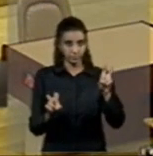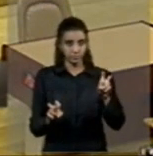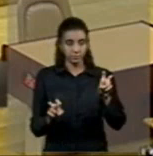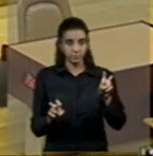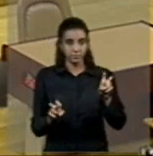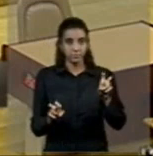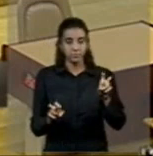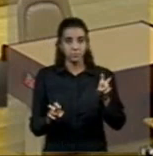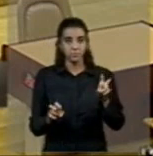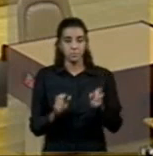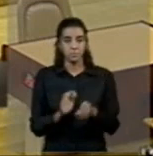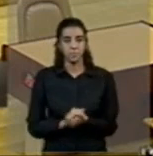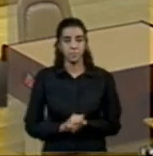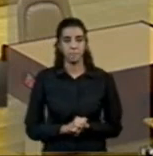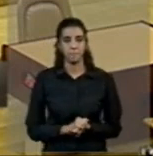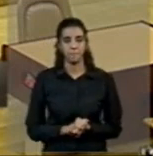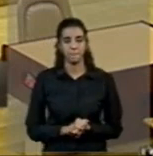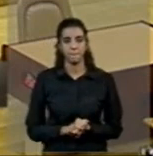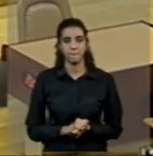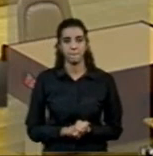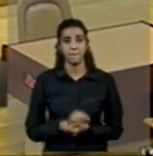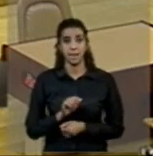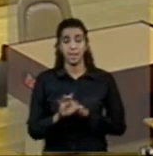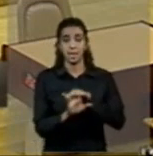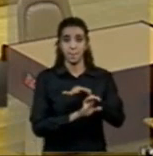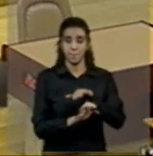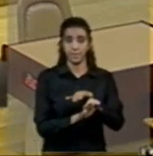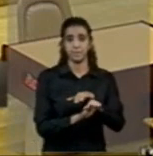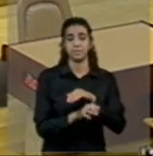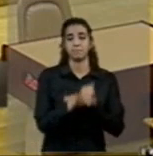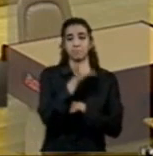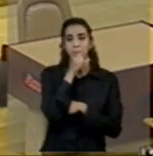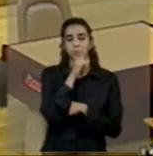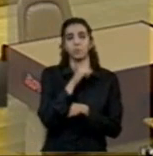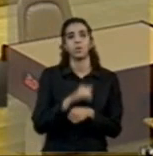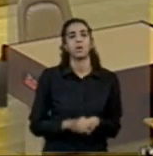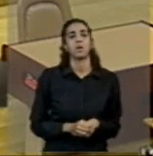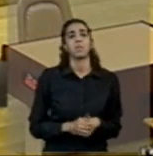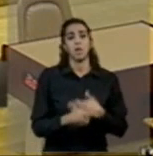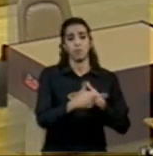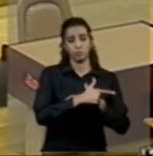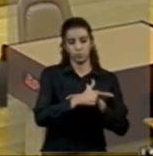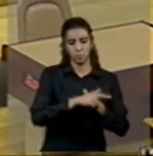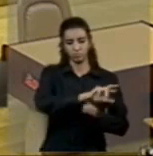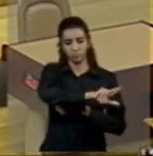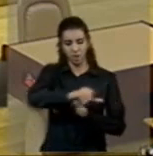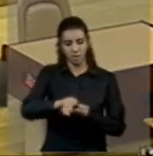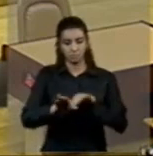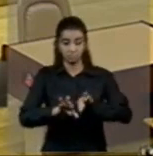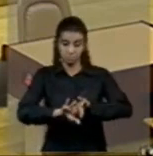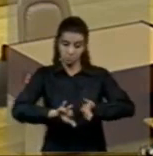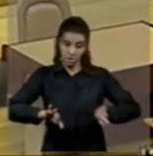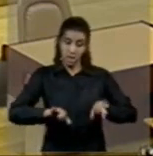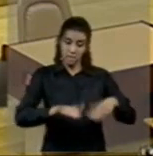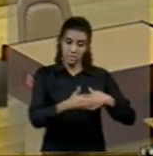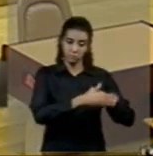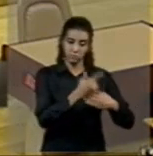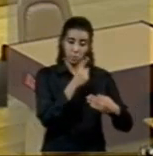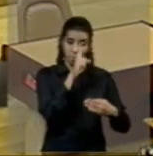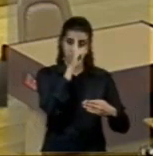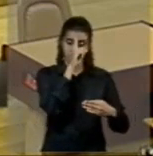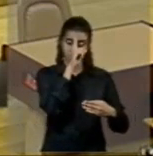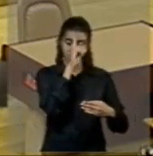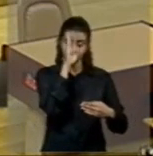o recurso gerencial pelo qual a empresa transfere parte da sua atividade fim, industrial, de serviços